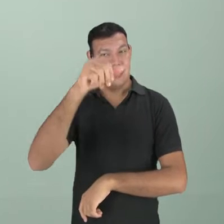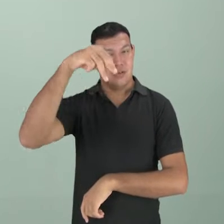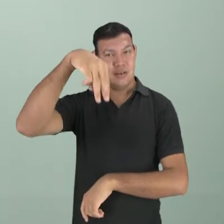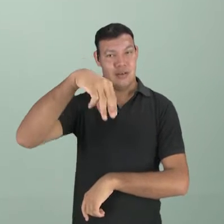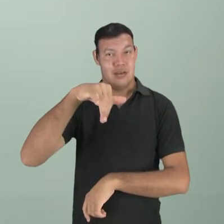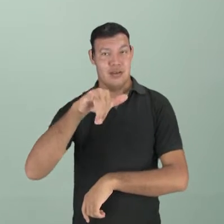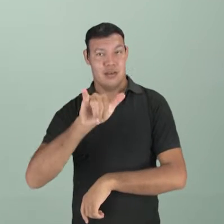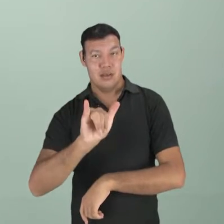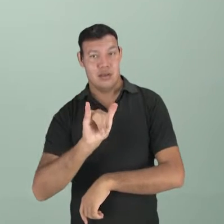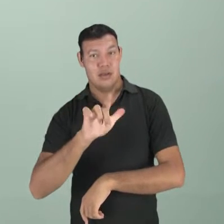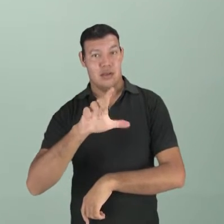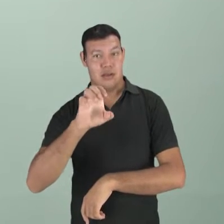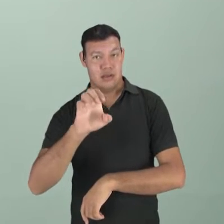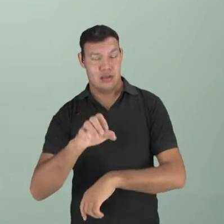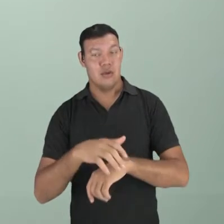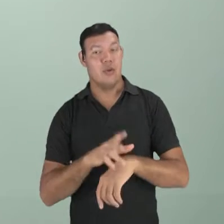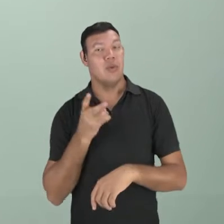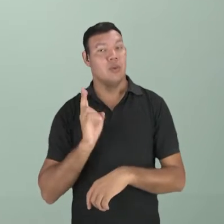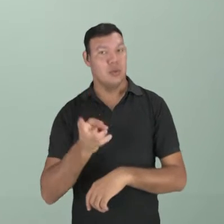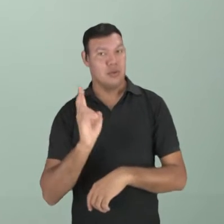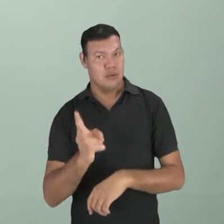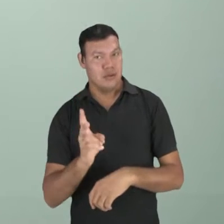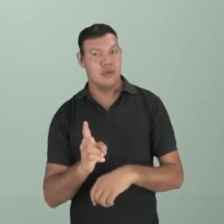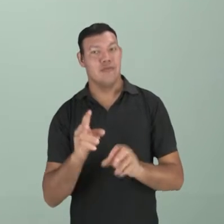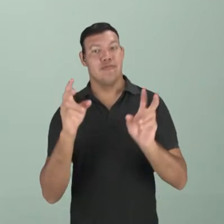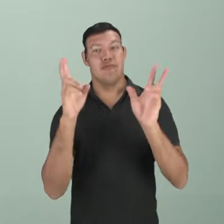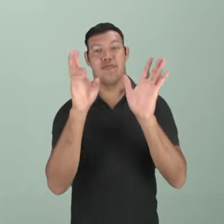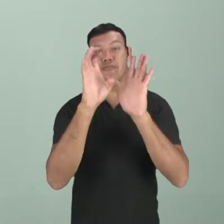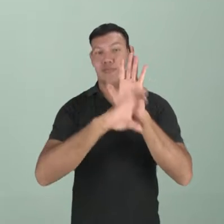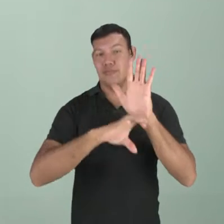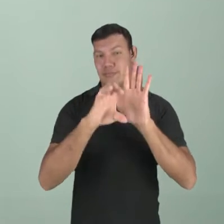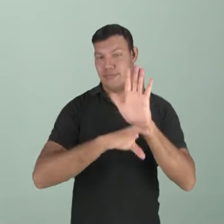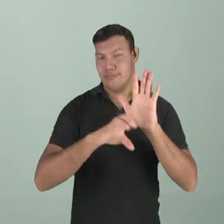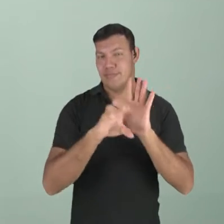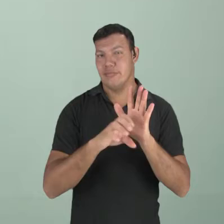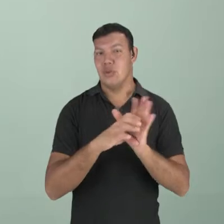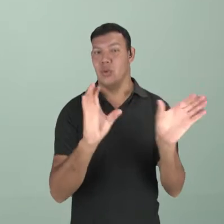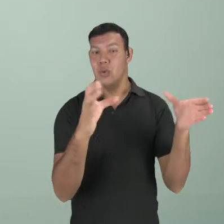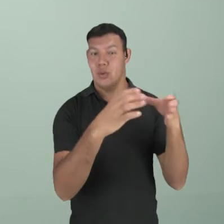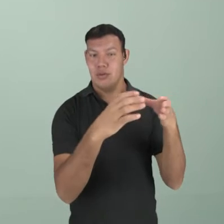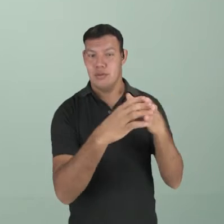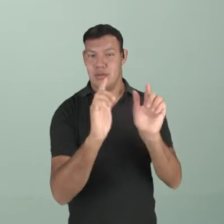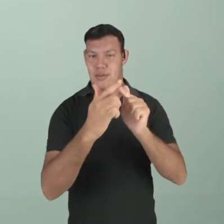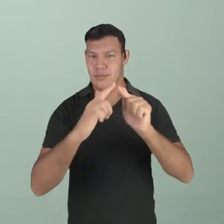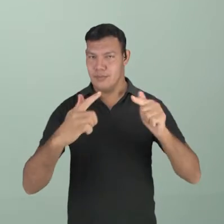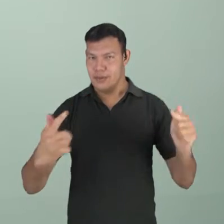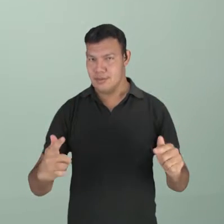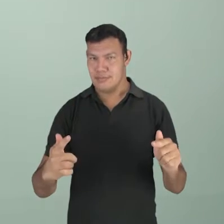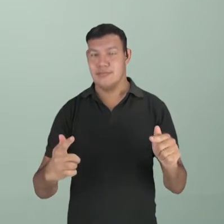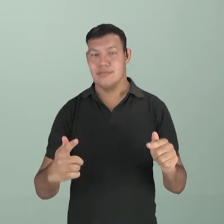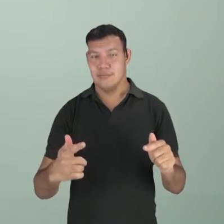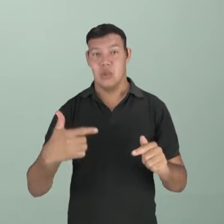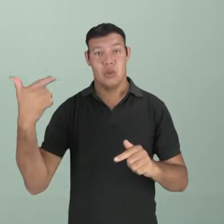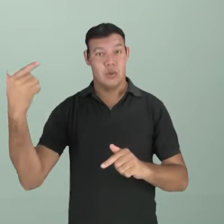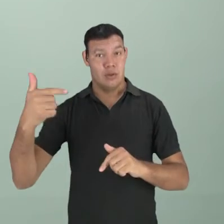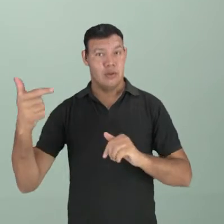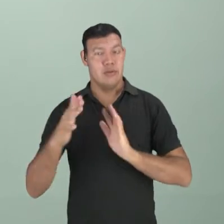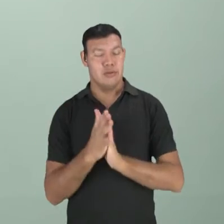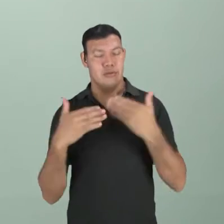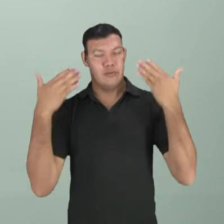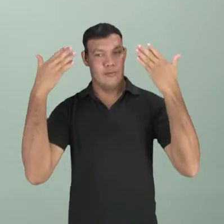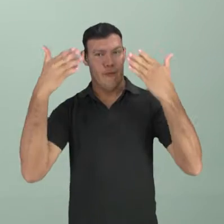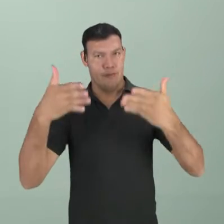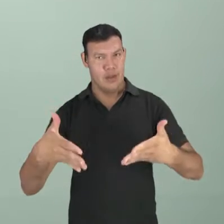vamos continuar com conteúdos classes gramaticais, parte 2, voltando-se sempre para